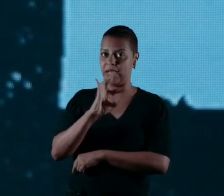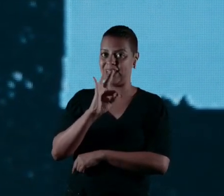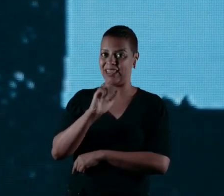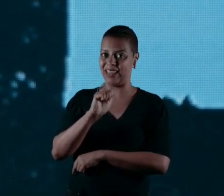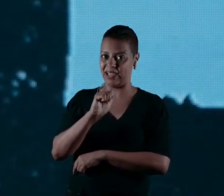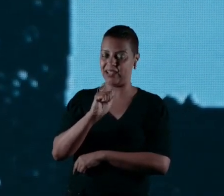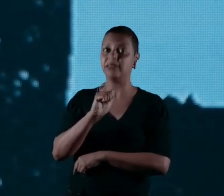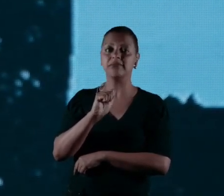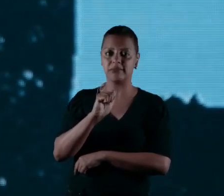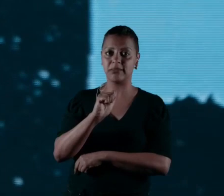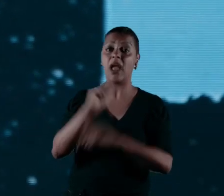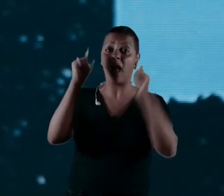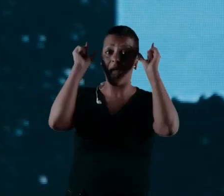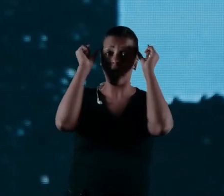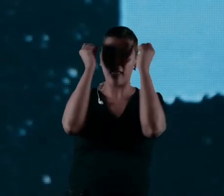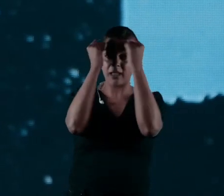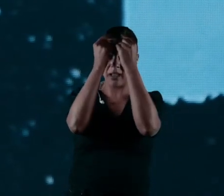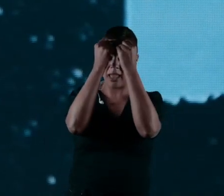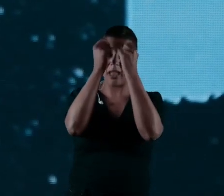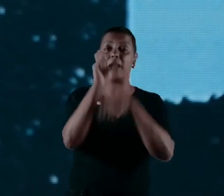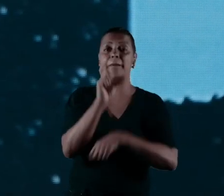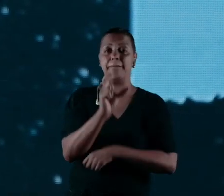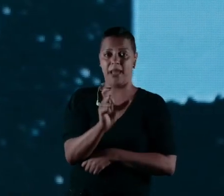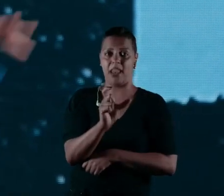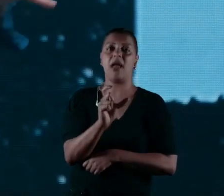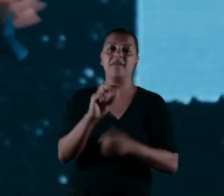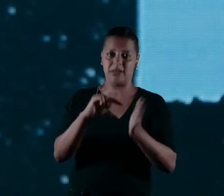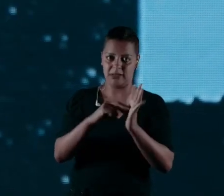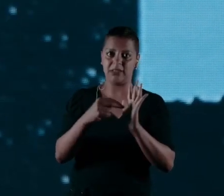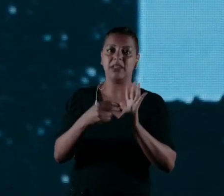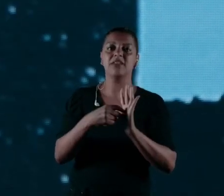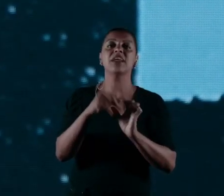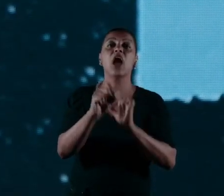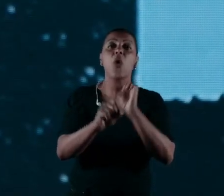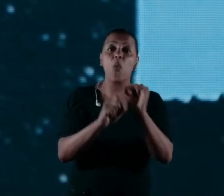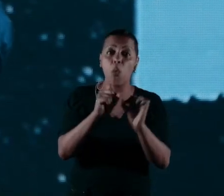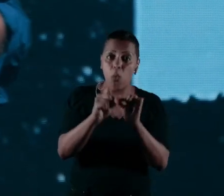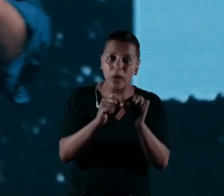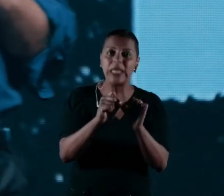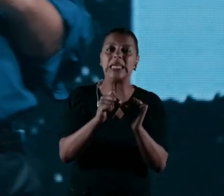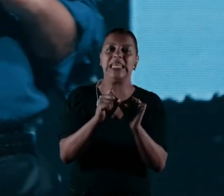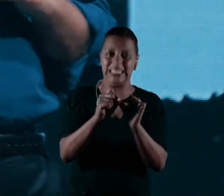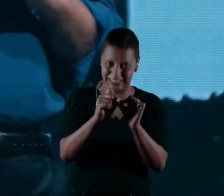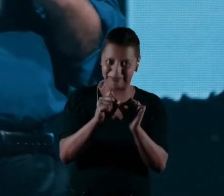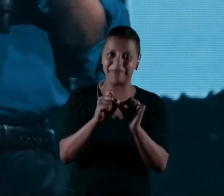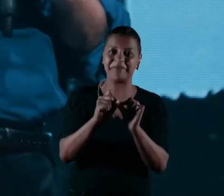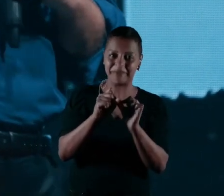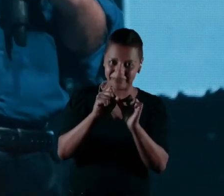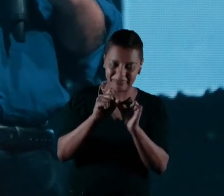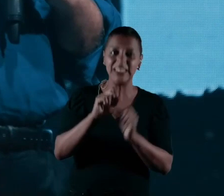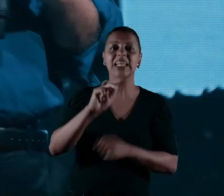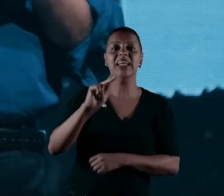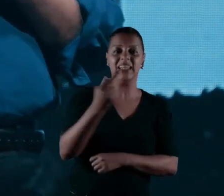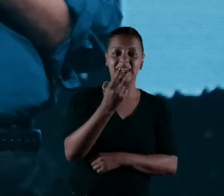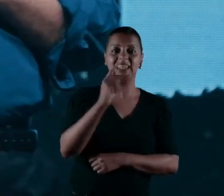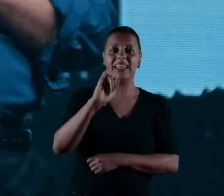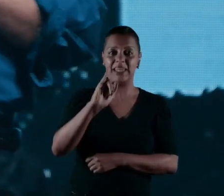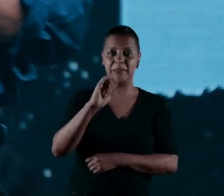No grego, hipó é uma preposição que significa embaixo de. E kritos é